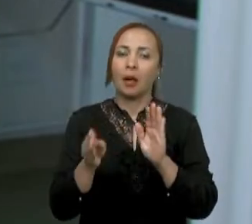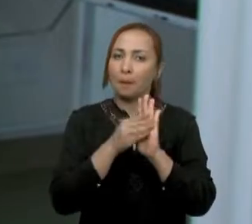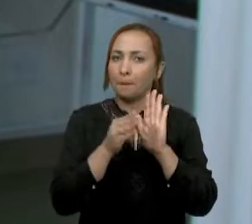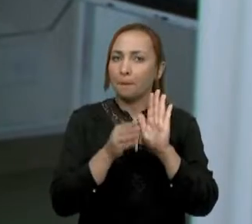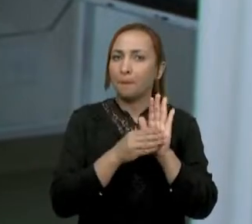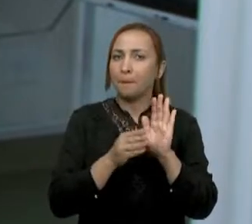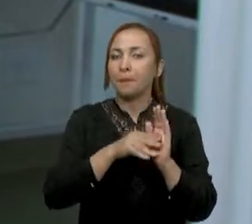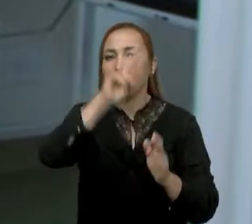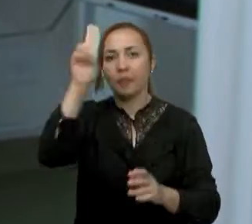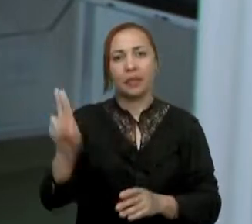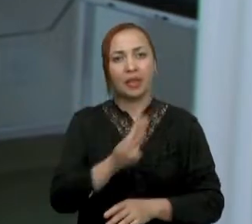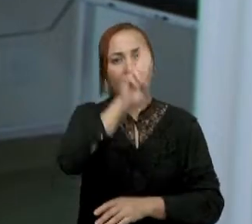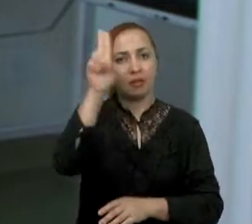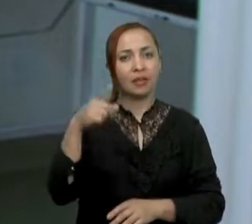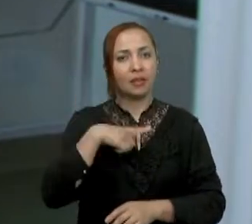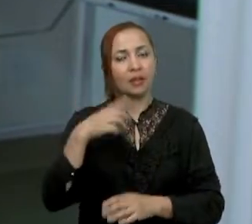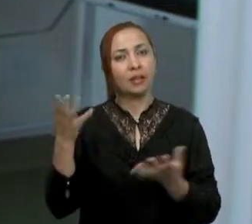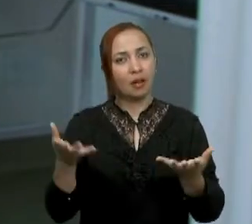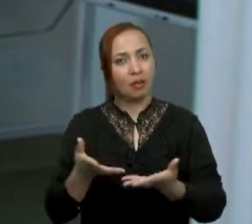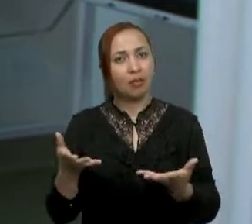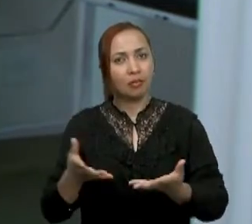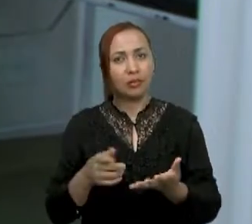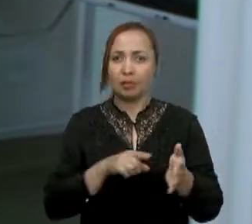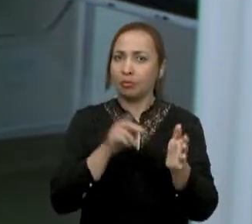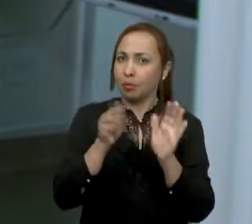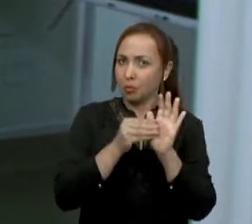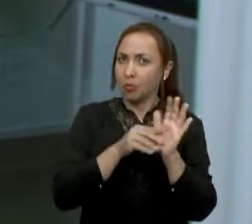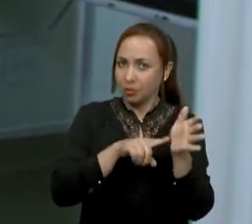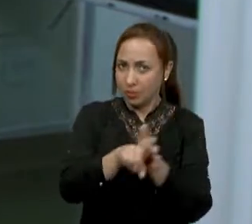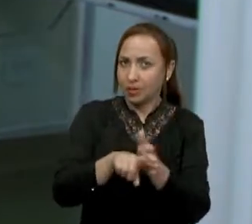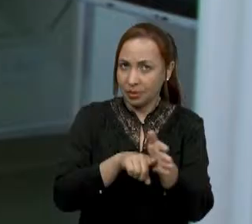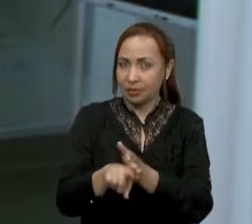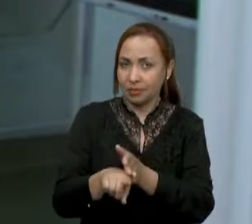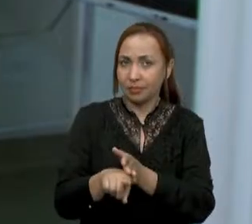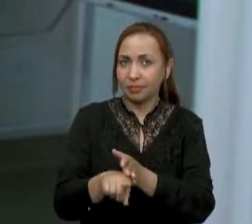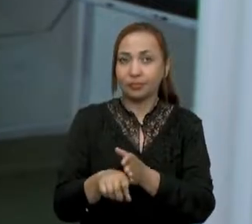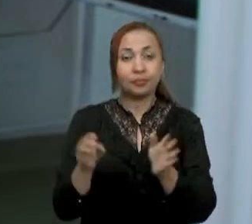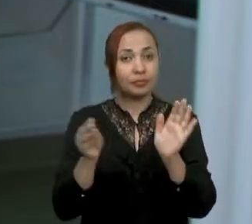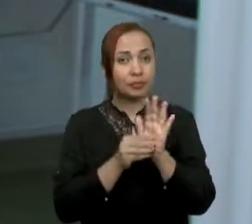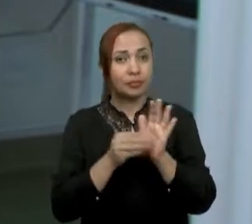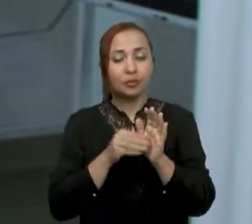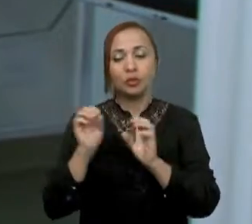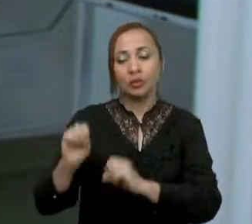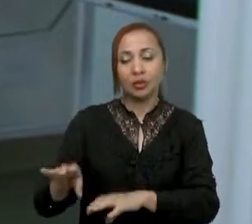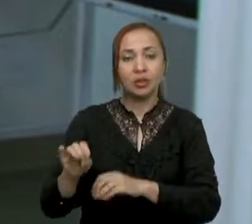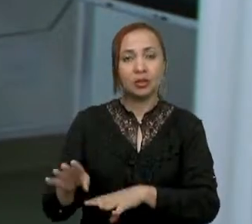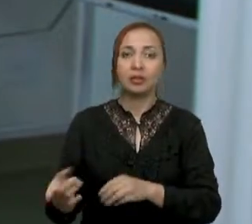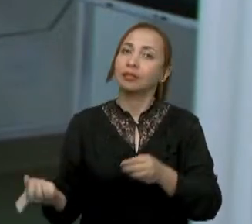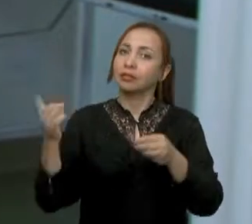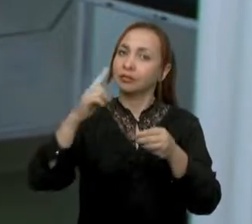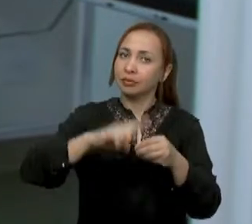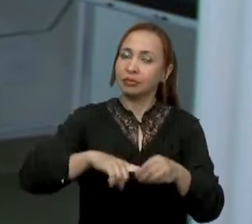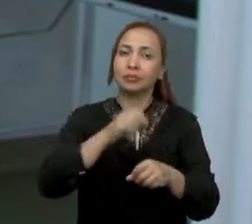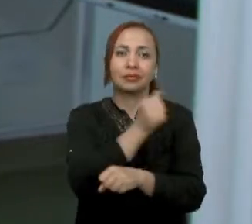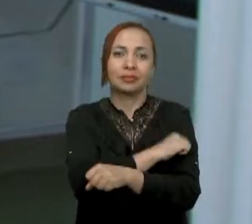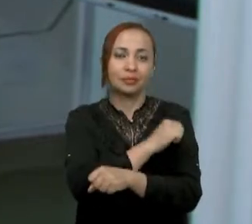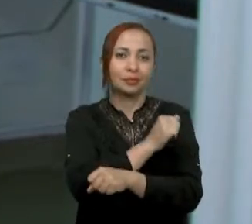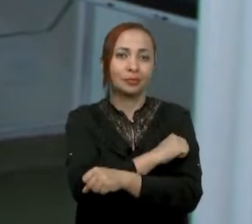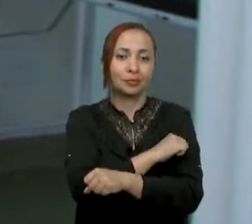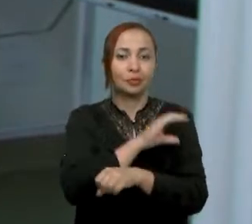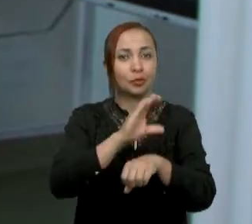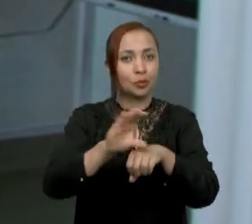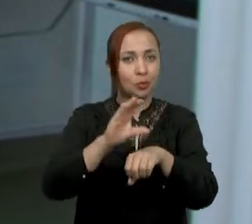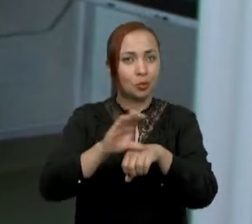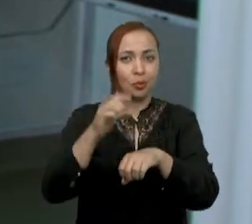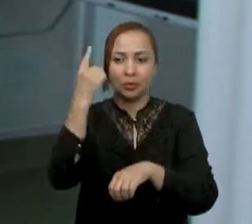esses são as propostas que a universidade tem nesse momento proposta de pesquisa né a proposta de ensino é trazer os alunos